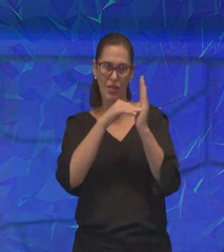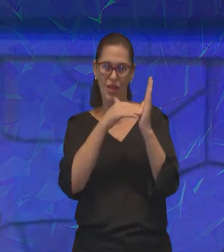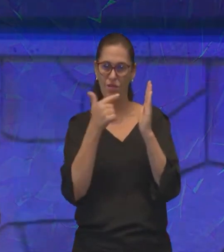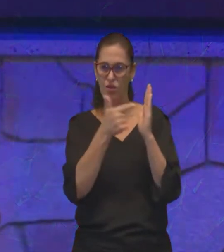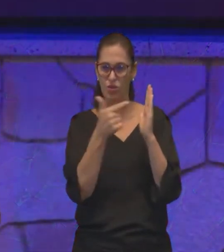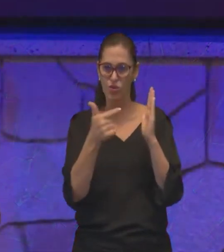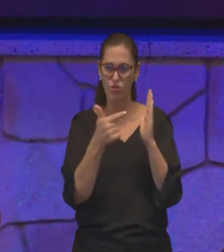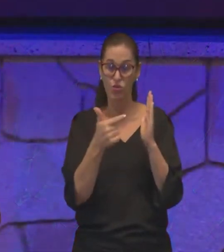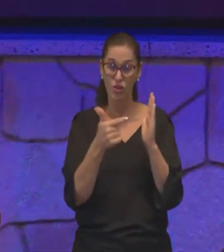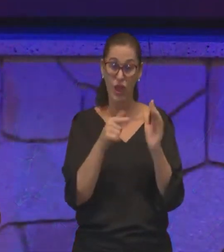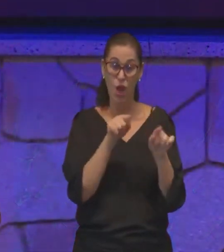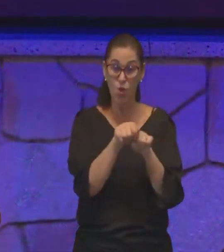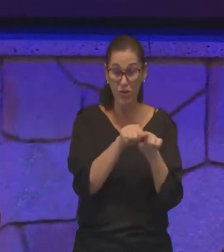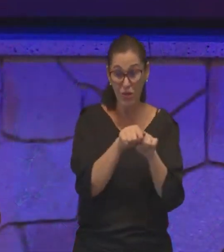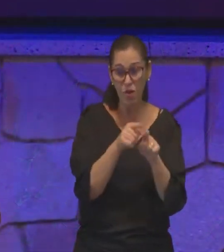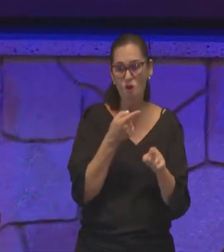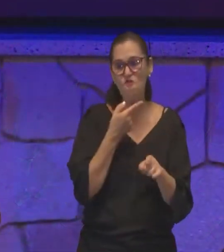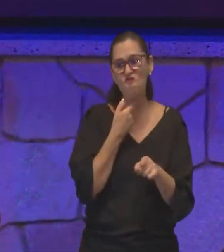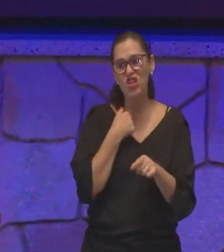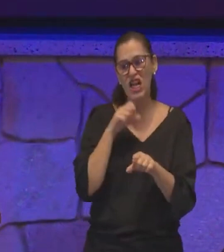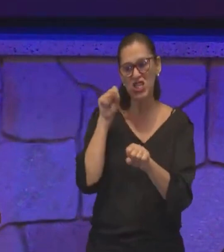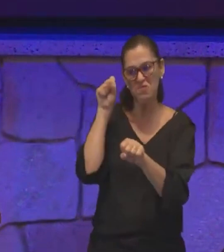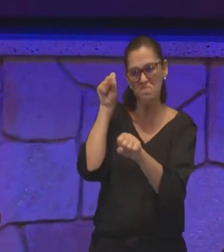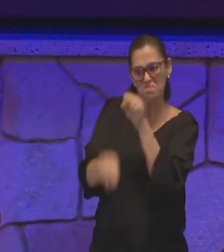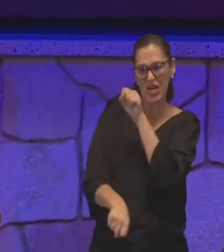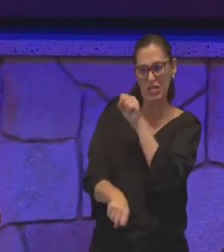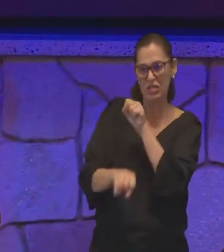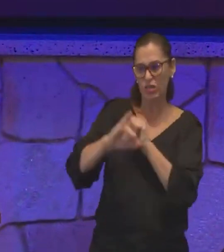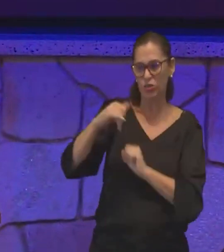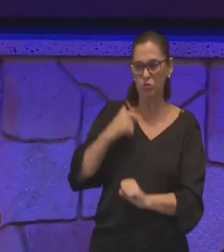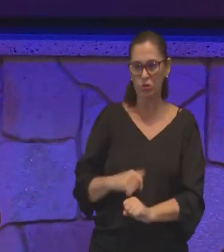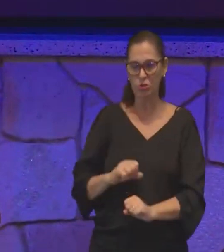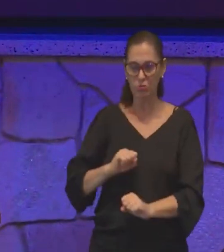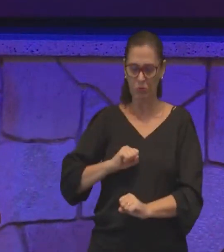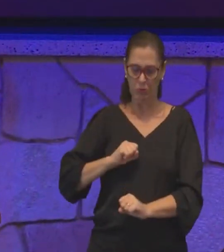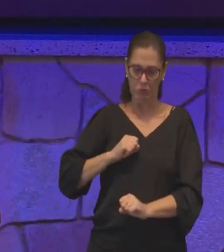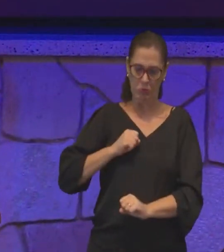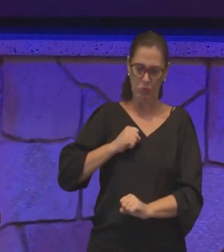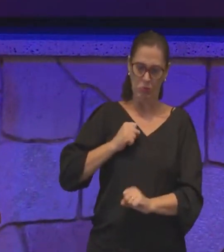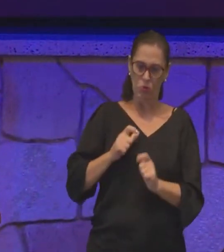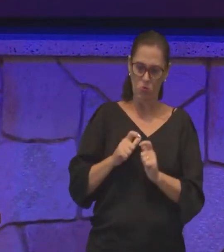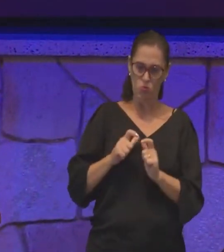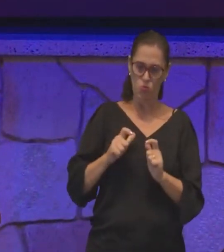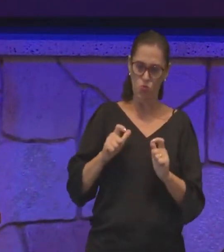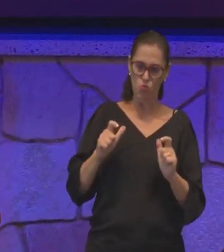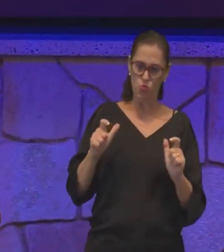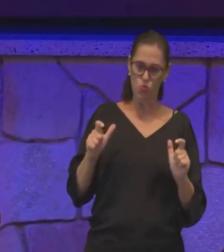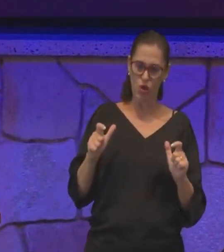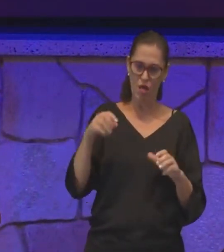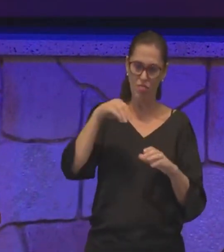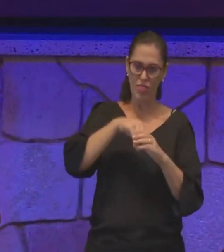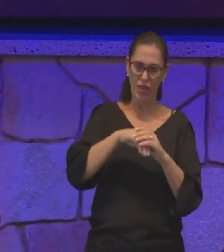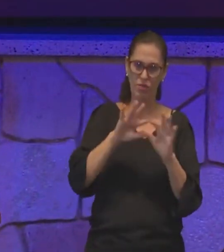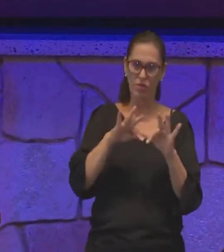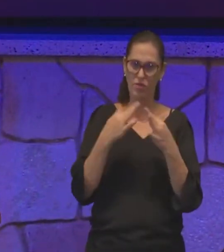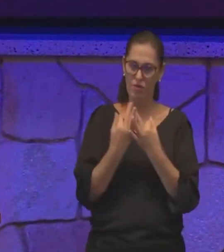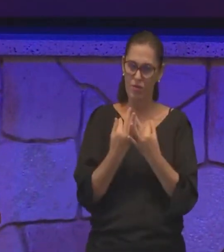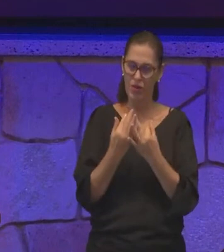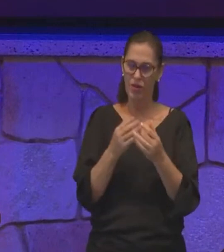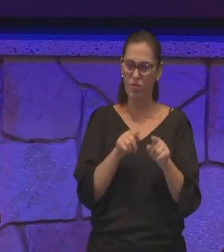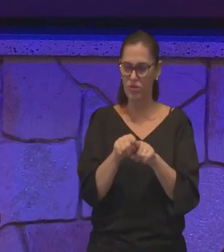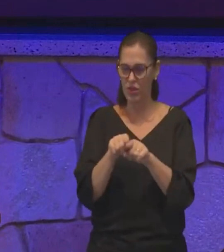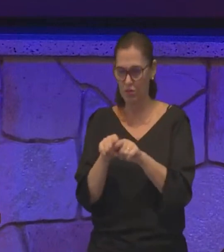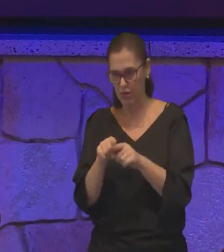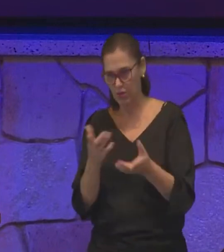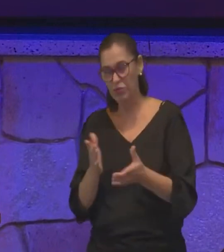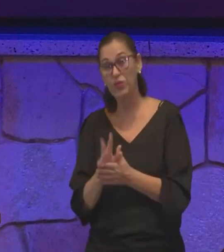queriam matá-lo por isso. O ódio se intensifica dentro de uma família entre os irmãos. Veja